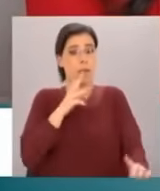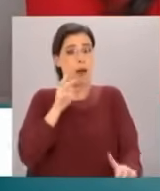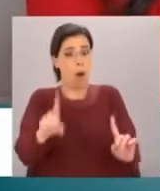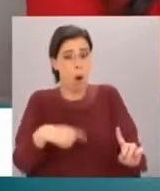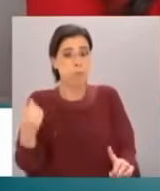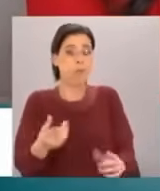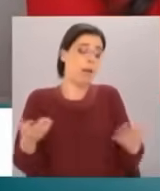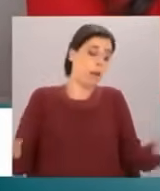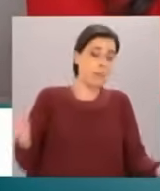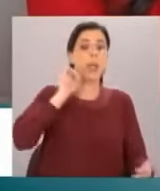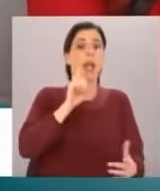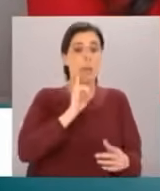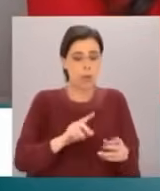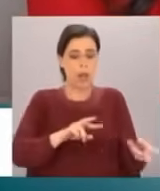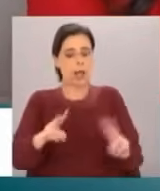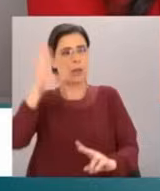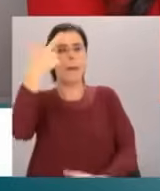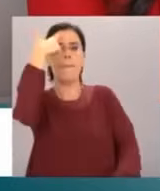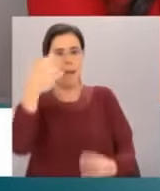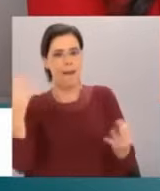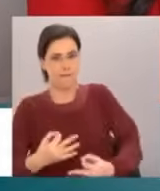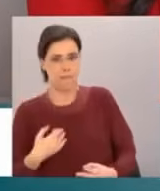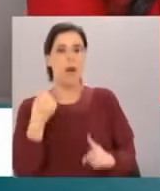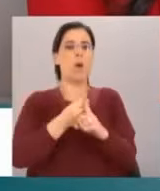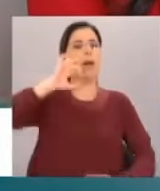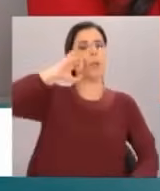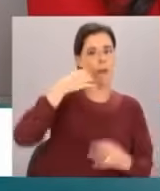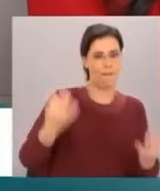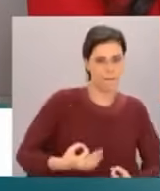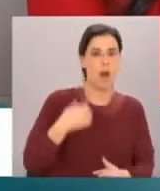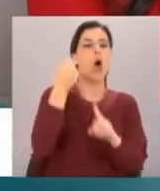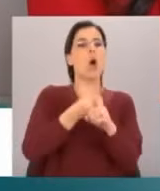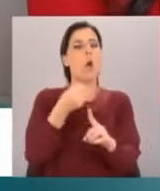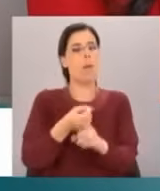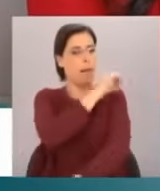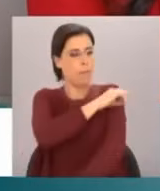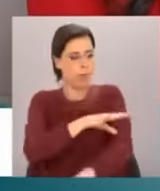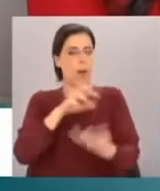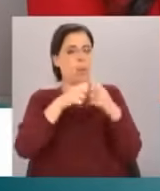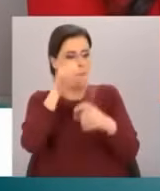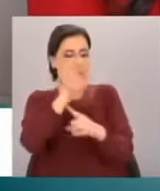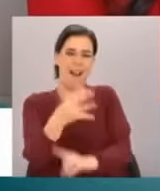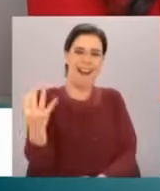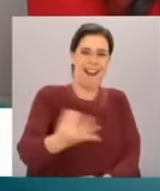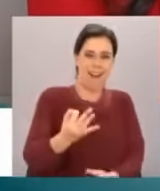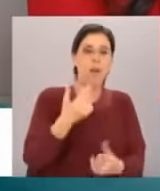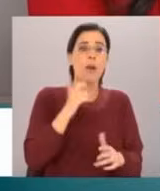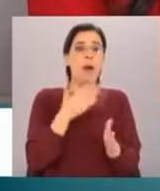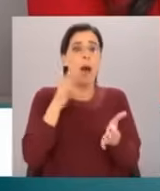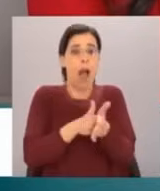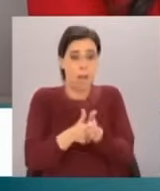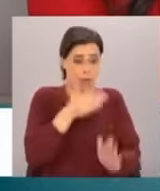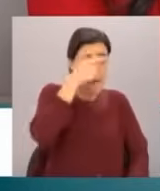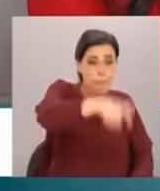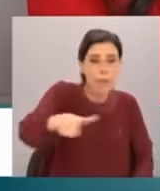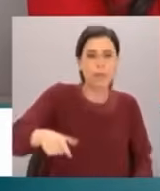responder sim-senhor é importante combater as alterações climáticas que temos que combater o desperdício temos combater a em prática mas não podemos fazer a custa